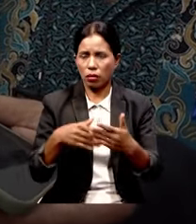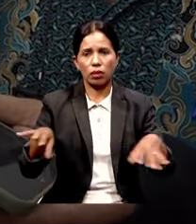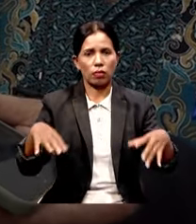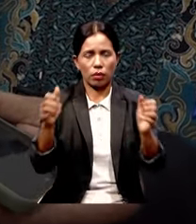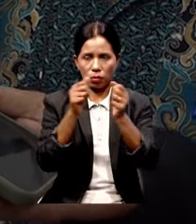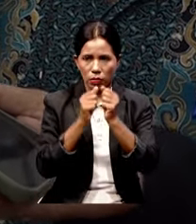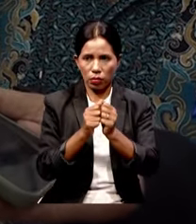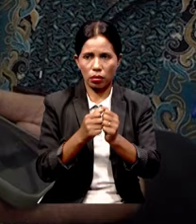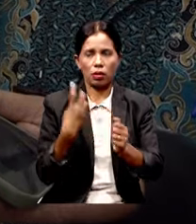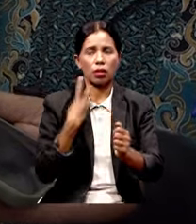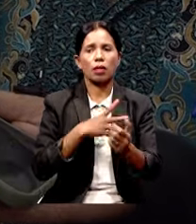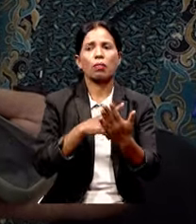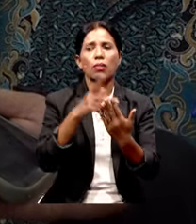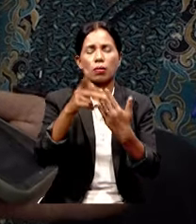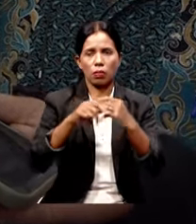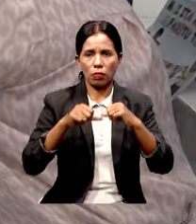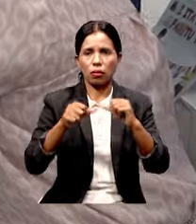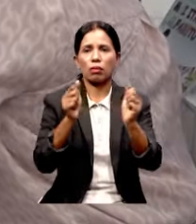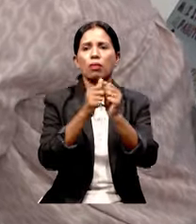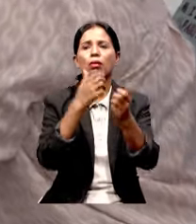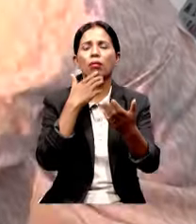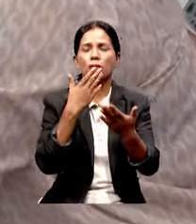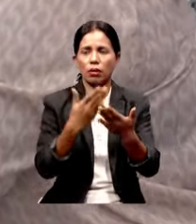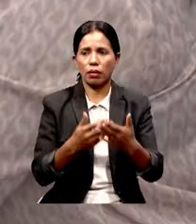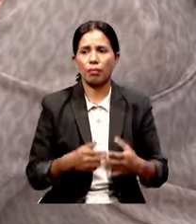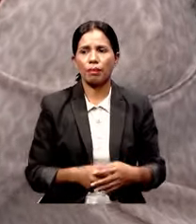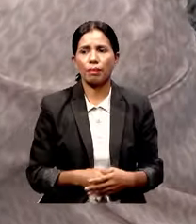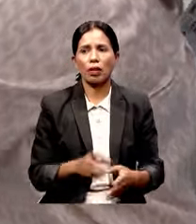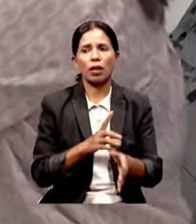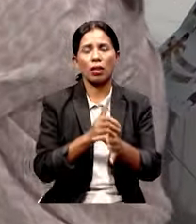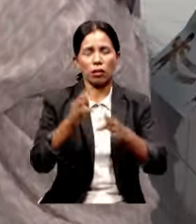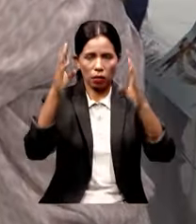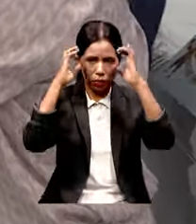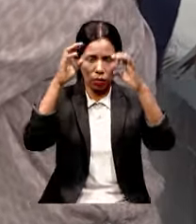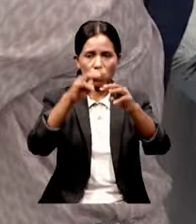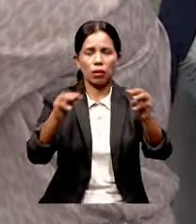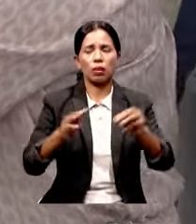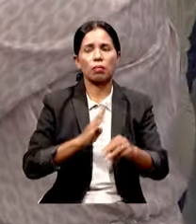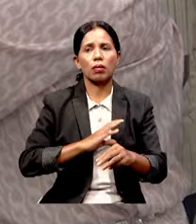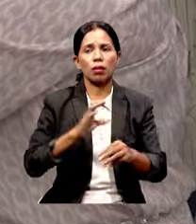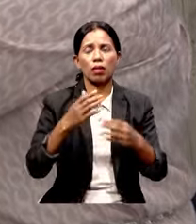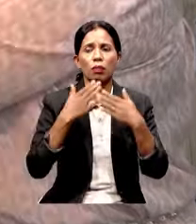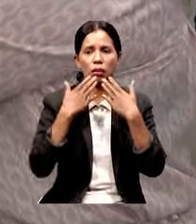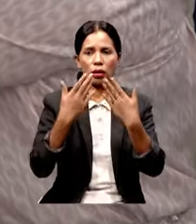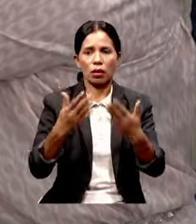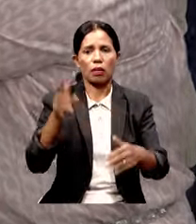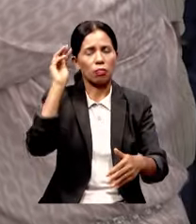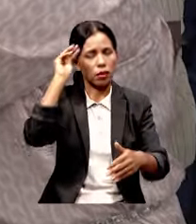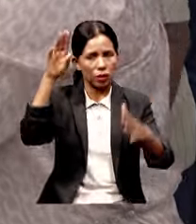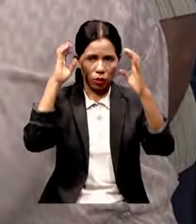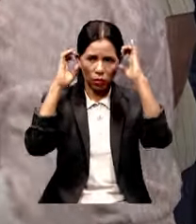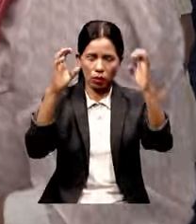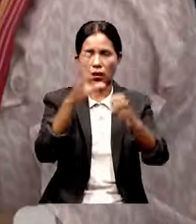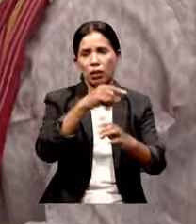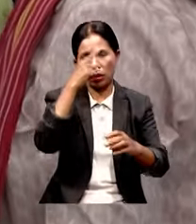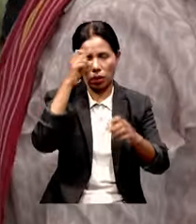hamotu atu ne itene programa ne bela hodia. Além de né, diretor de educação município Baucau, atu agradecimento ba ministra de educação,